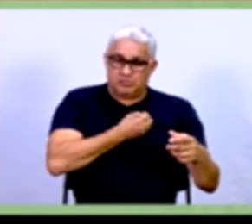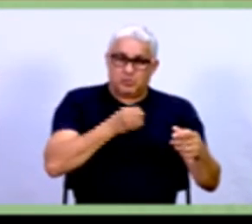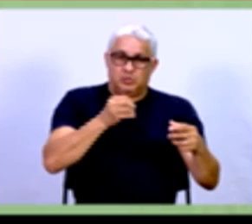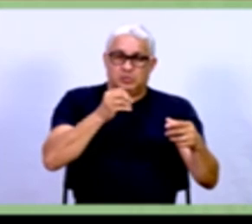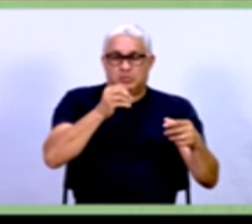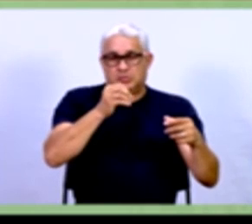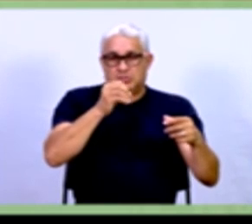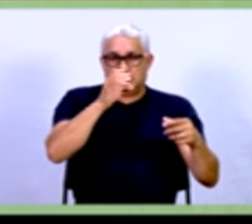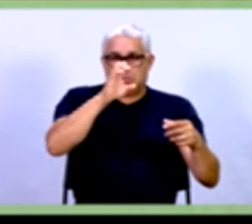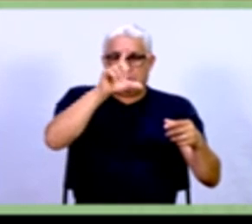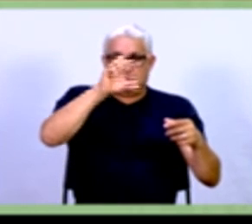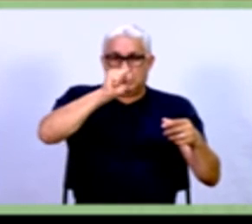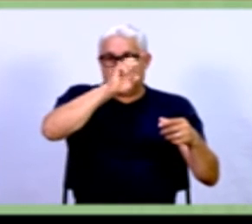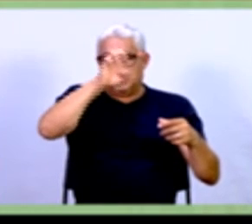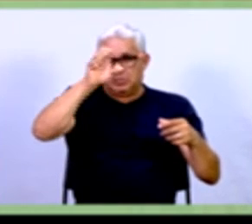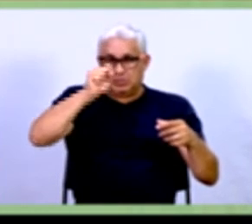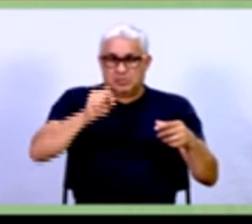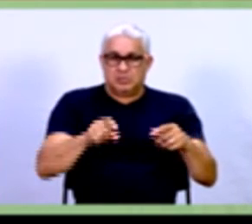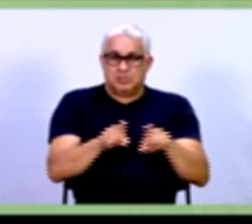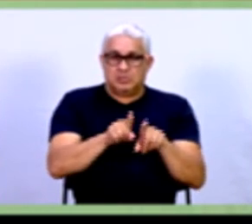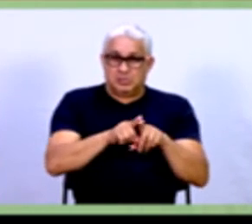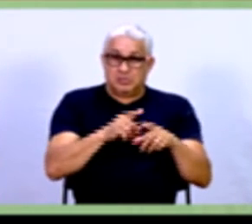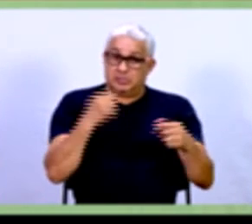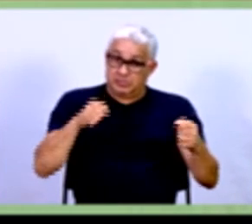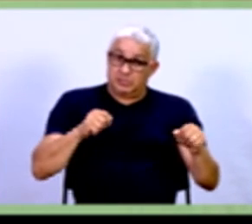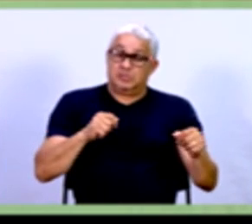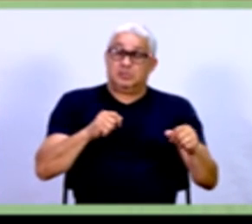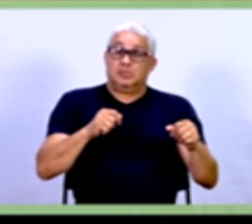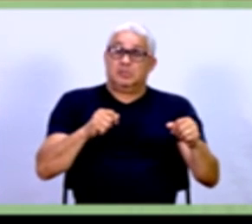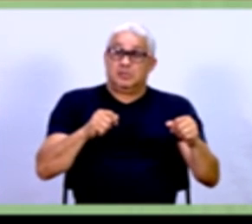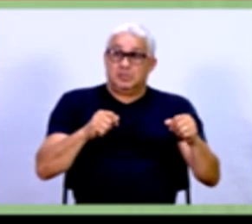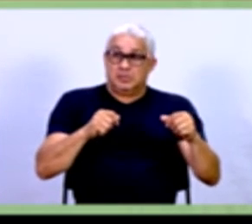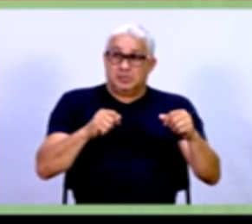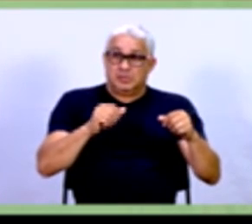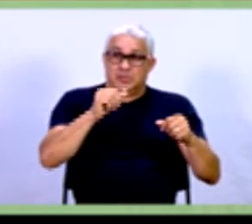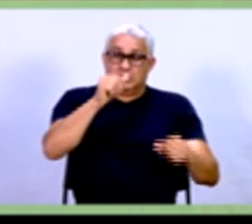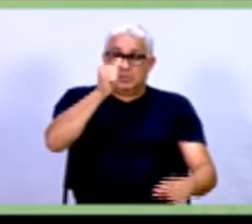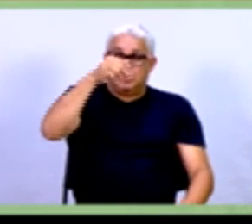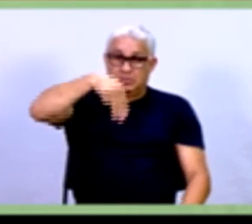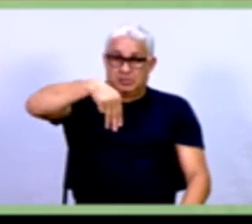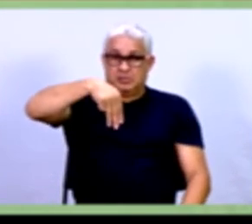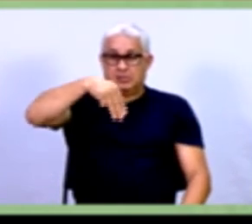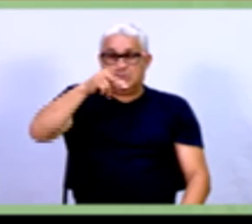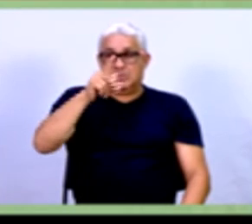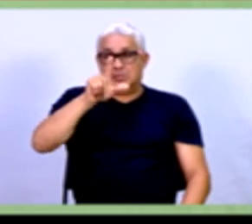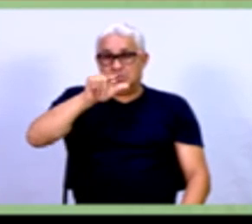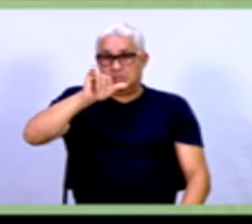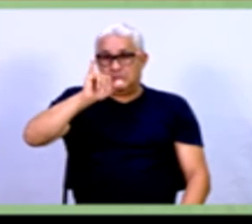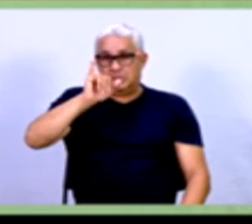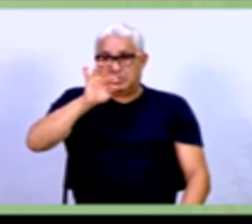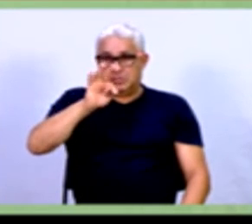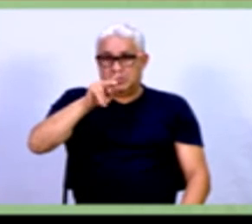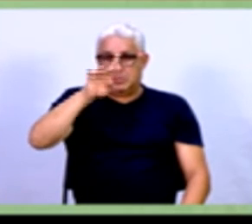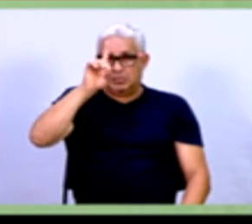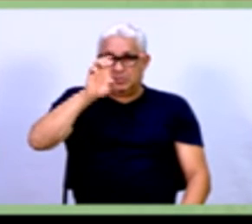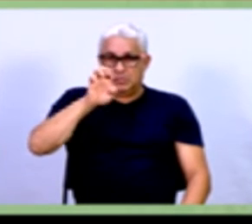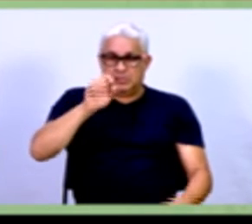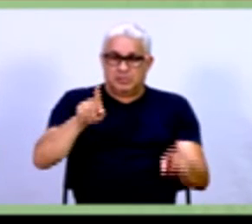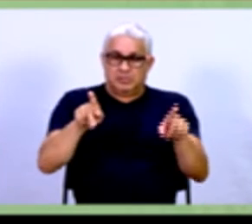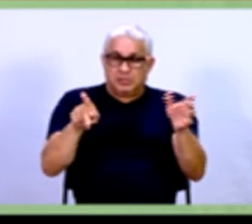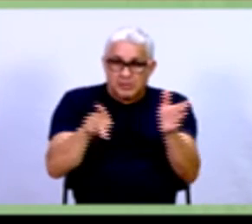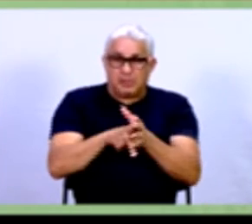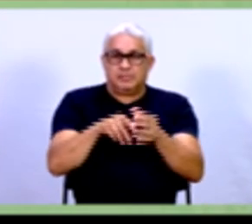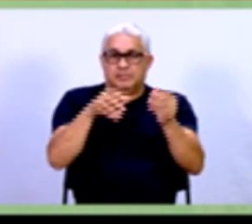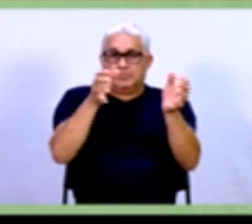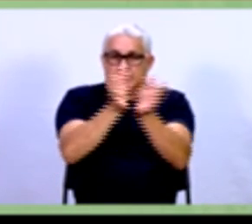gente precisa da amplitude total para encontrar aqui a amplitude do intervalo de classes. E depois, a